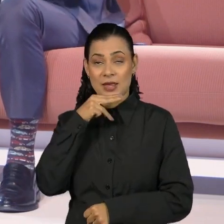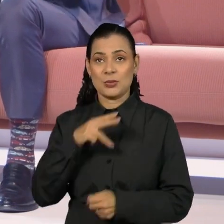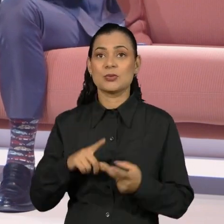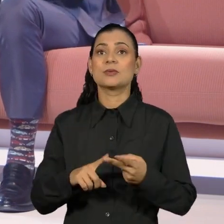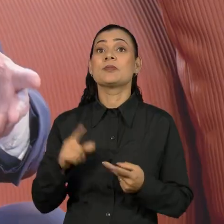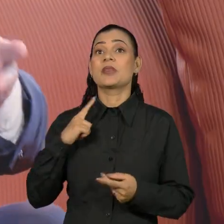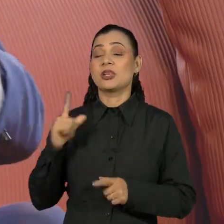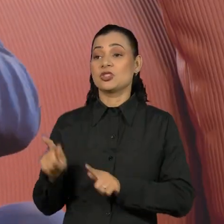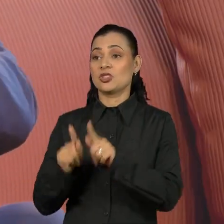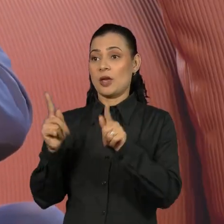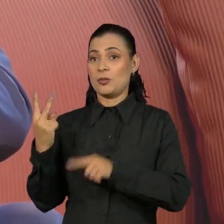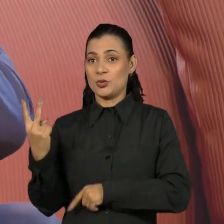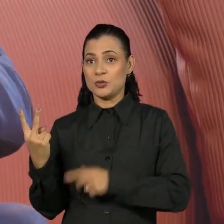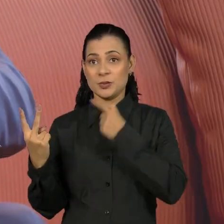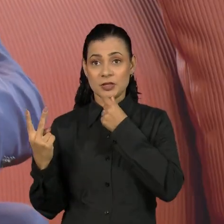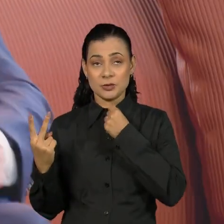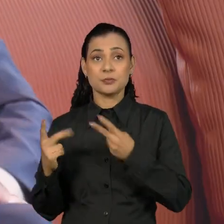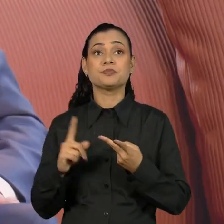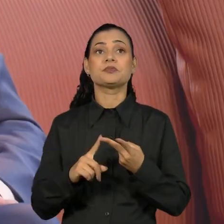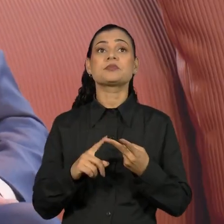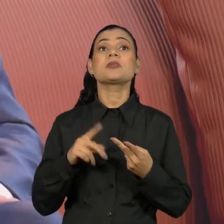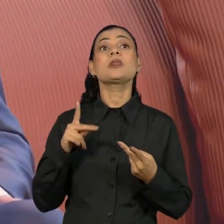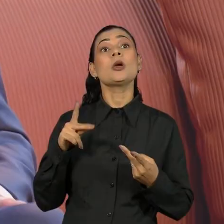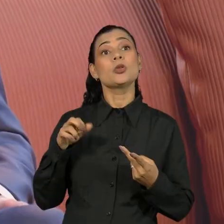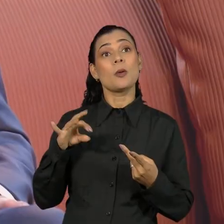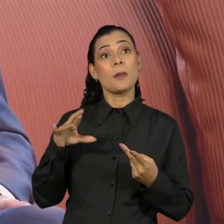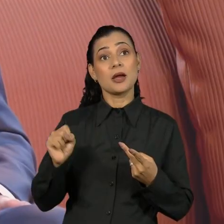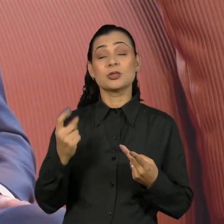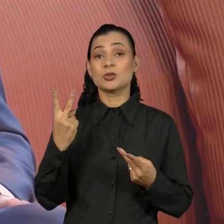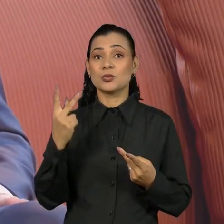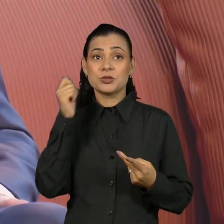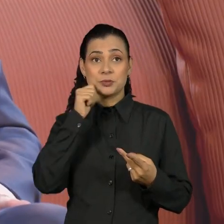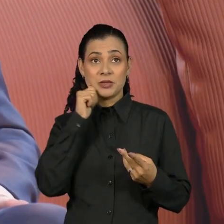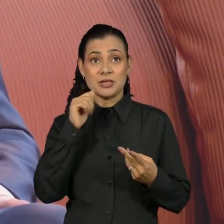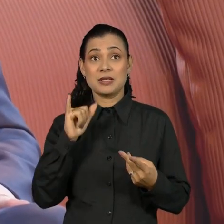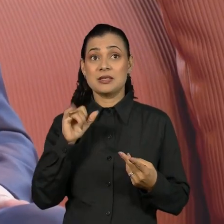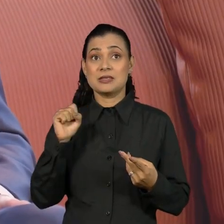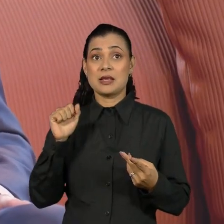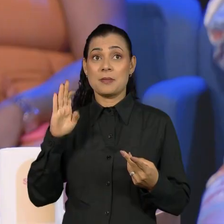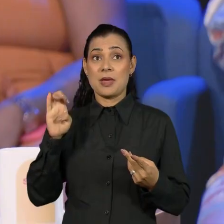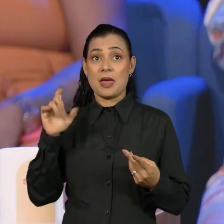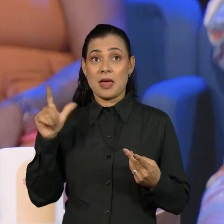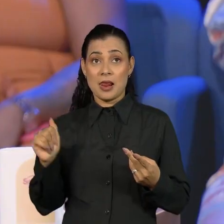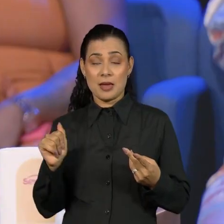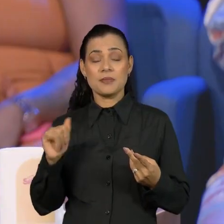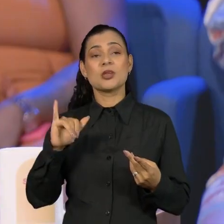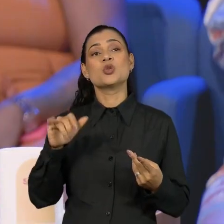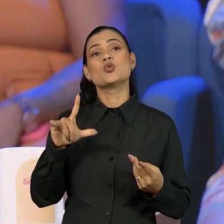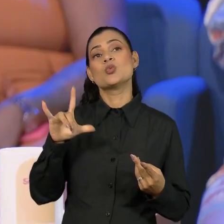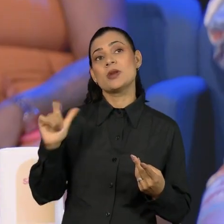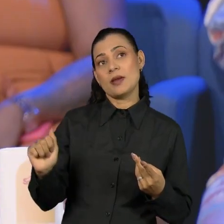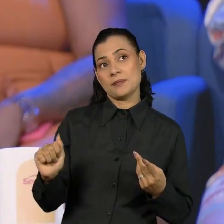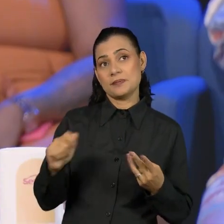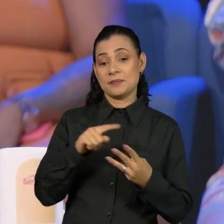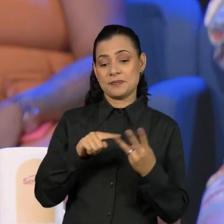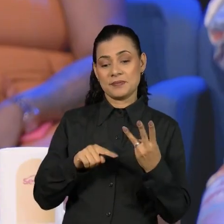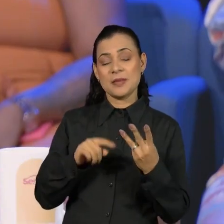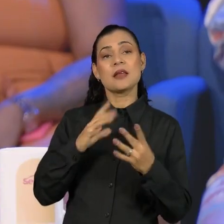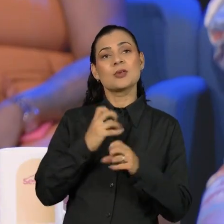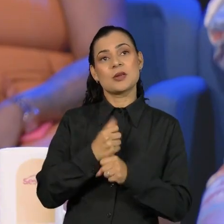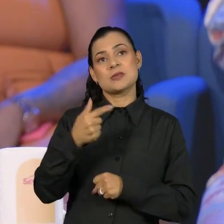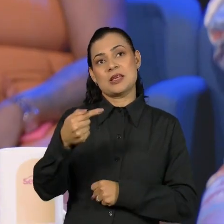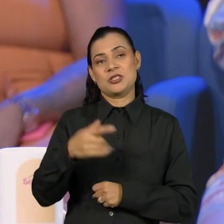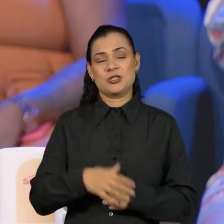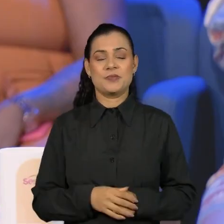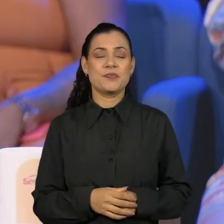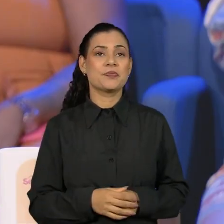2 gêmeos, e o Tomás deixou 2 meninas, a Isabela e a Julinha. E a família, ela é um espaço